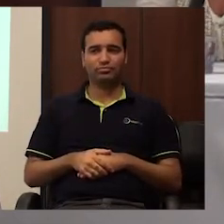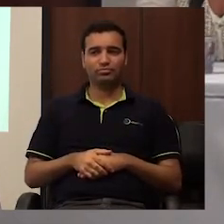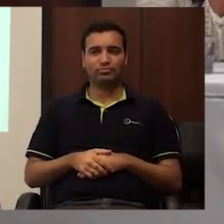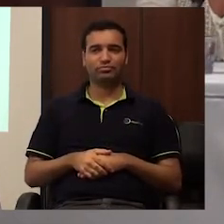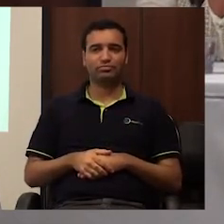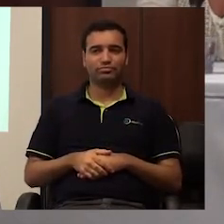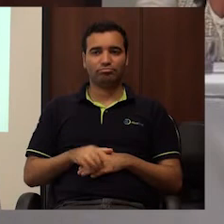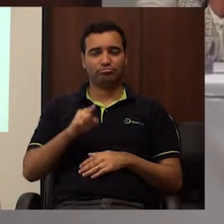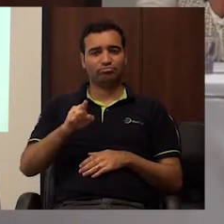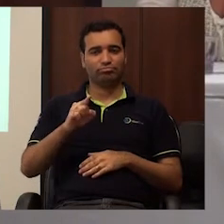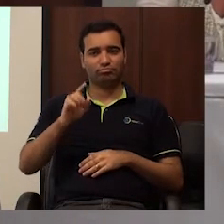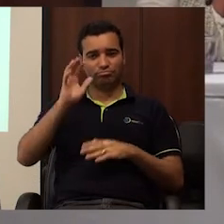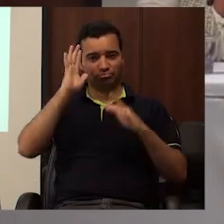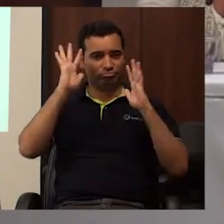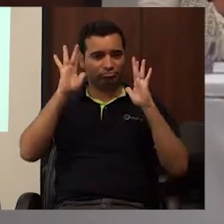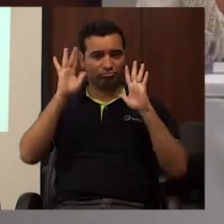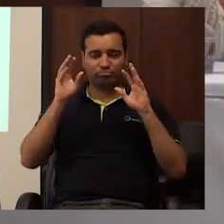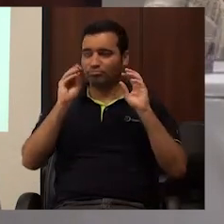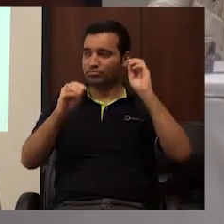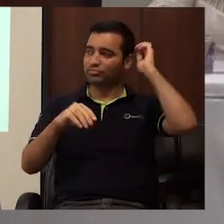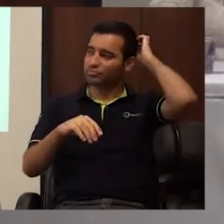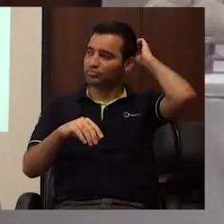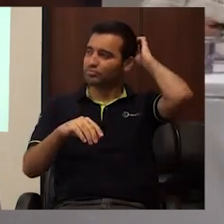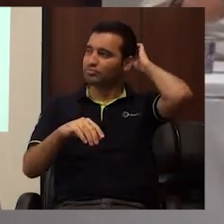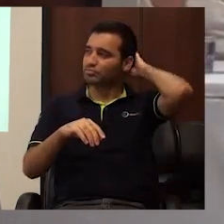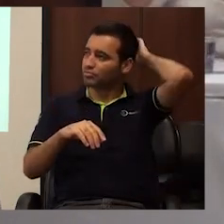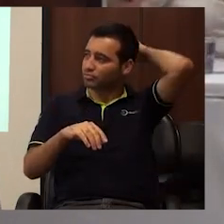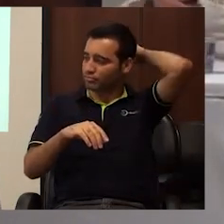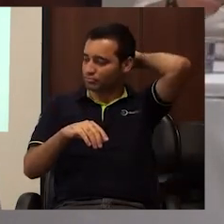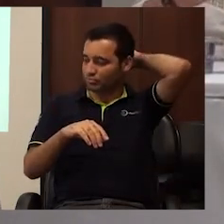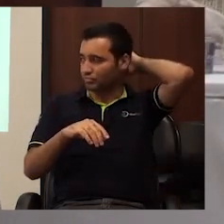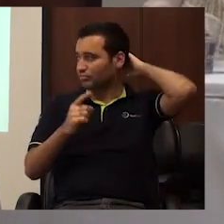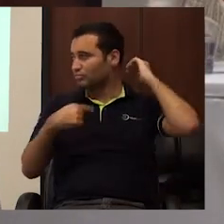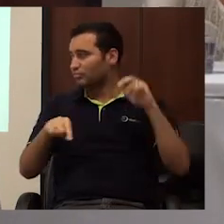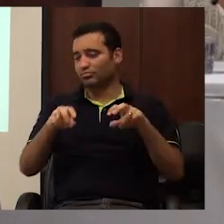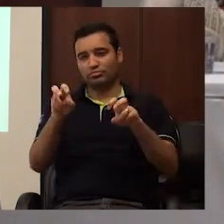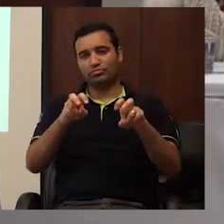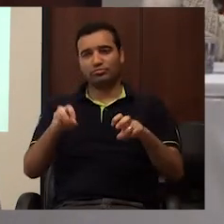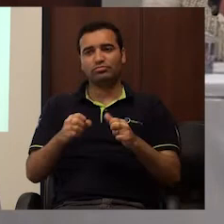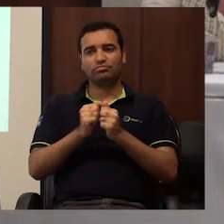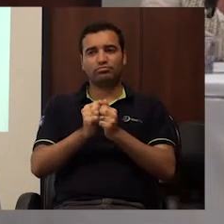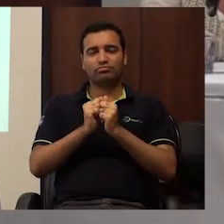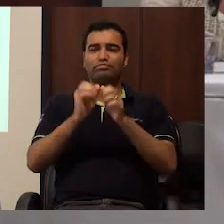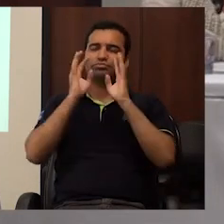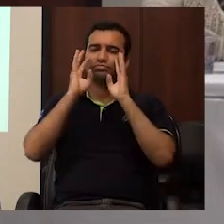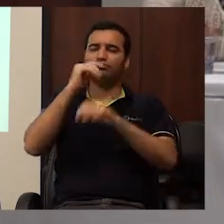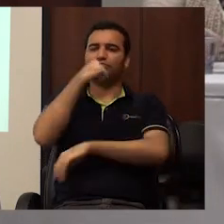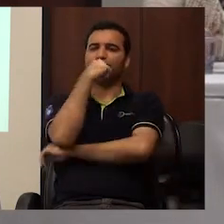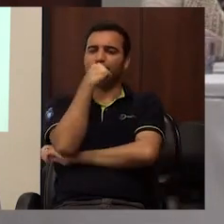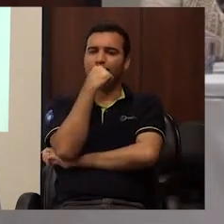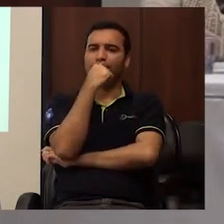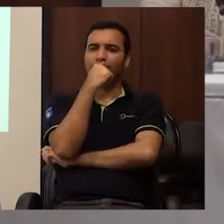E essa é uma questão que está posta, porque quando estamos aqui juntos ouvindo, né,